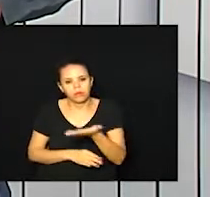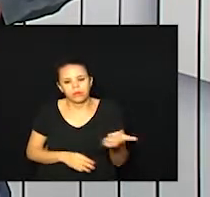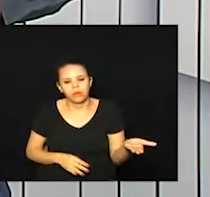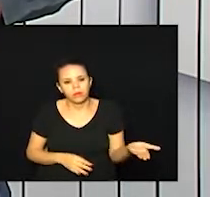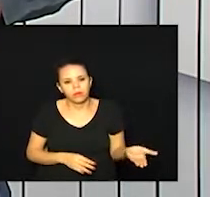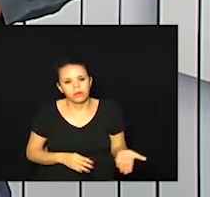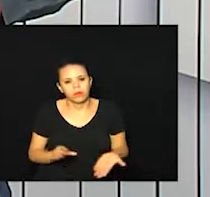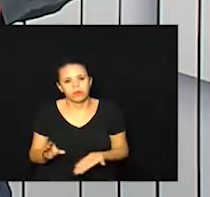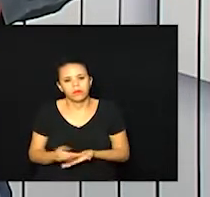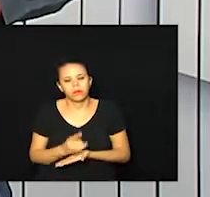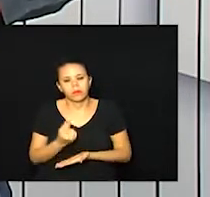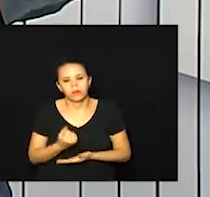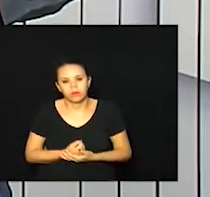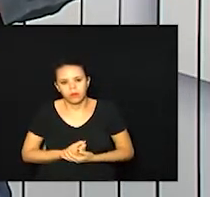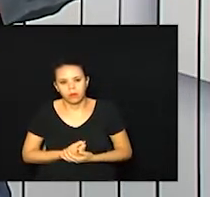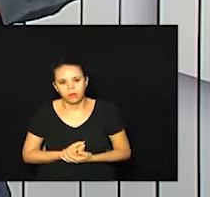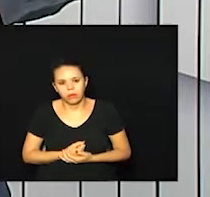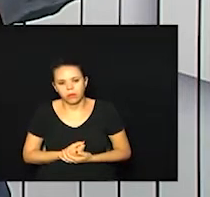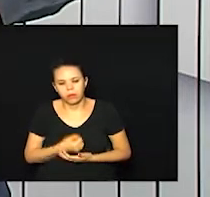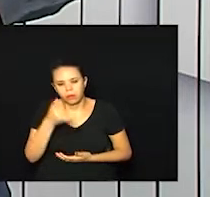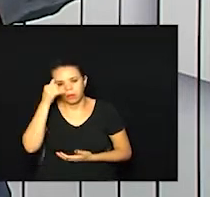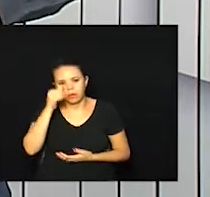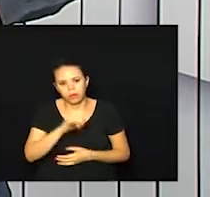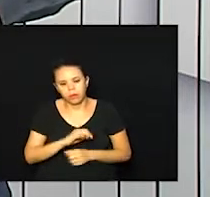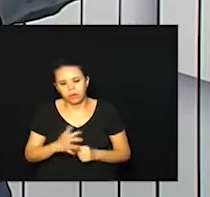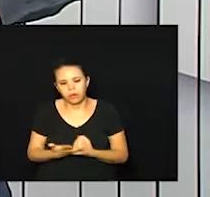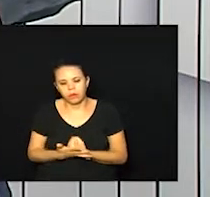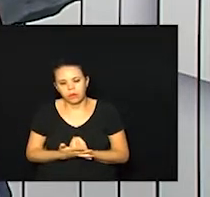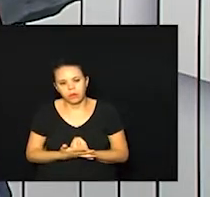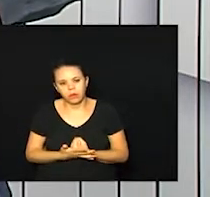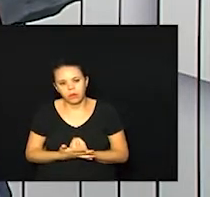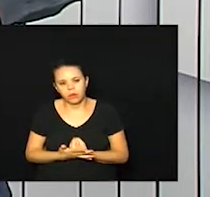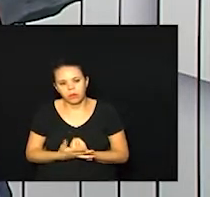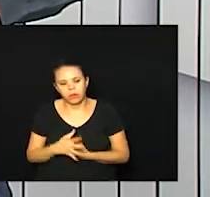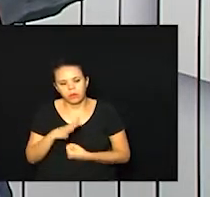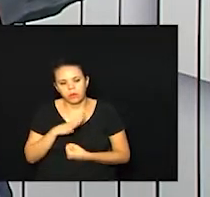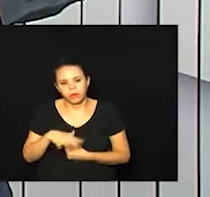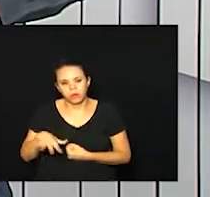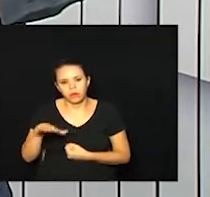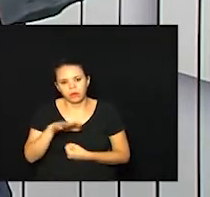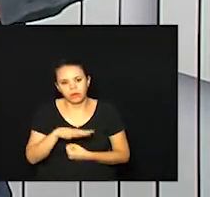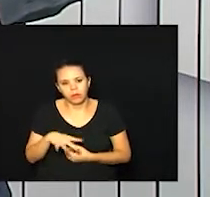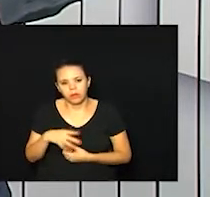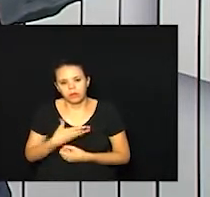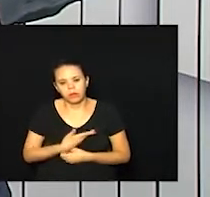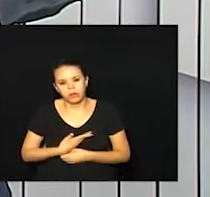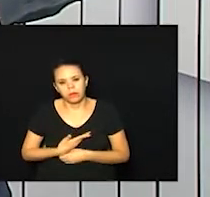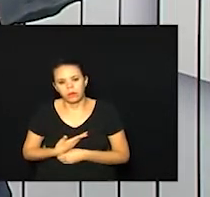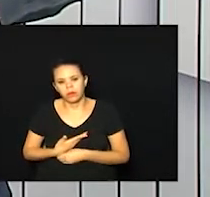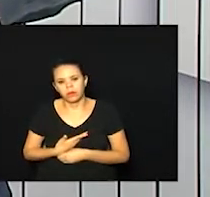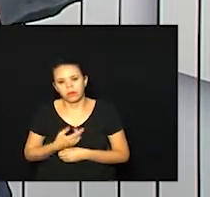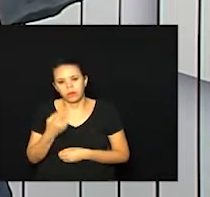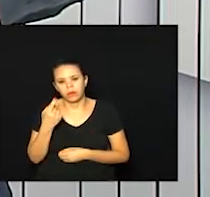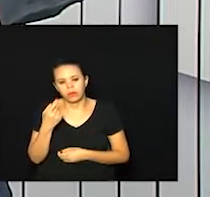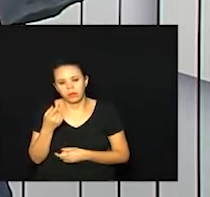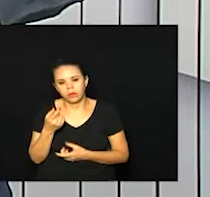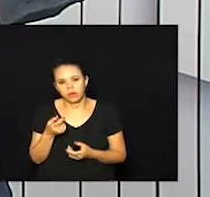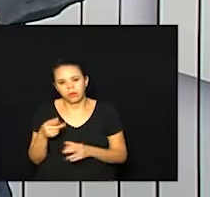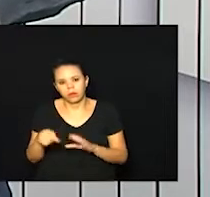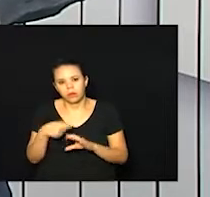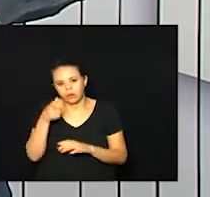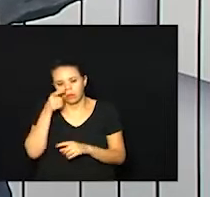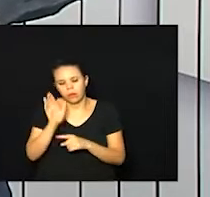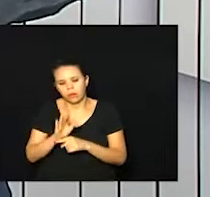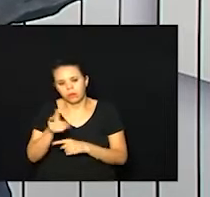buscar recursos para combater a Covid-19 em todas as cidades junto ao governo do estado. Eles gravaram um